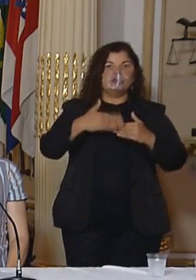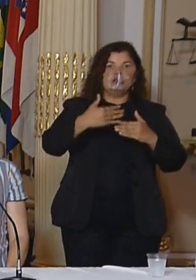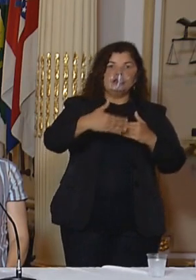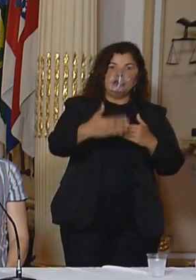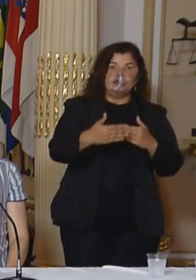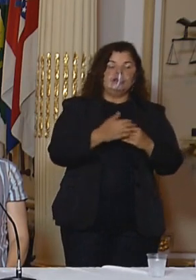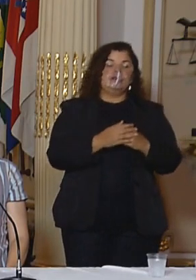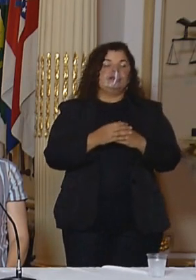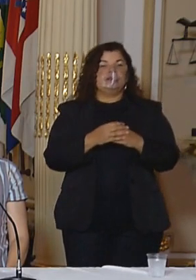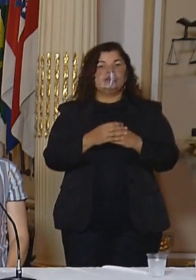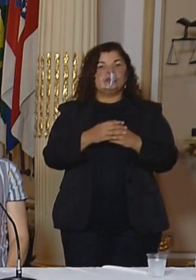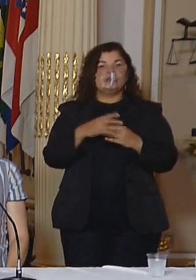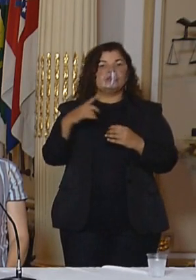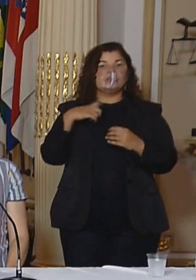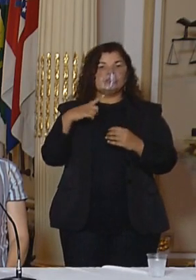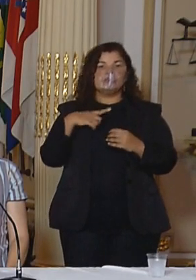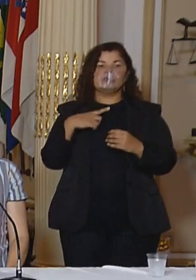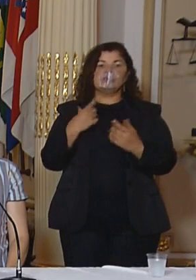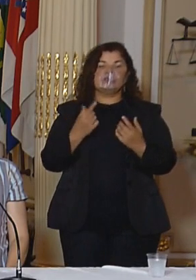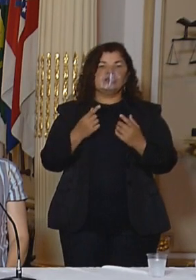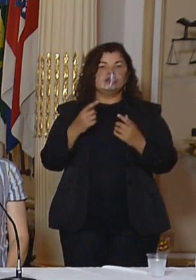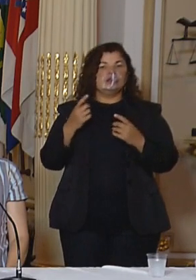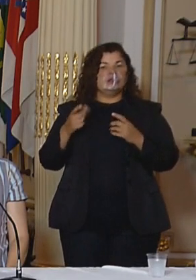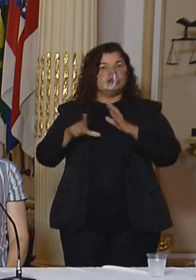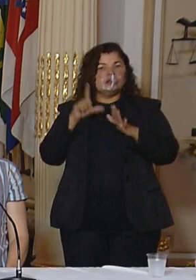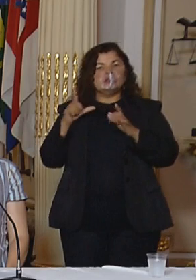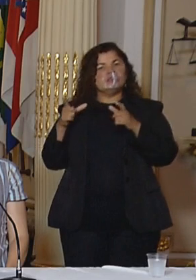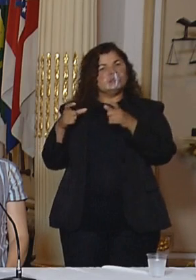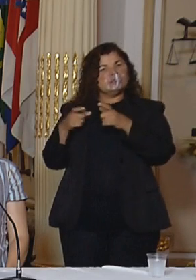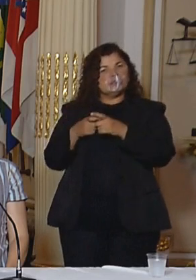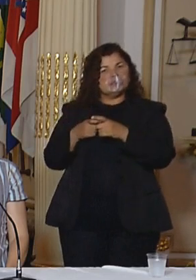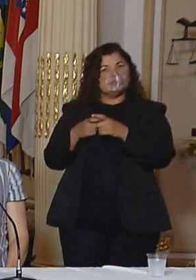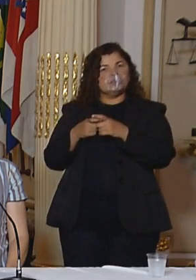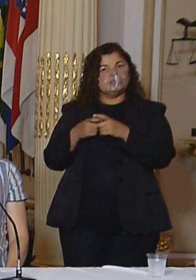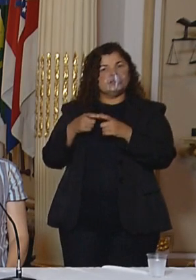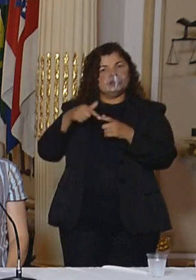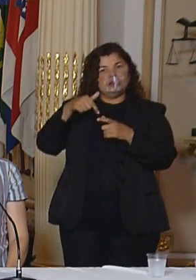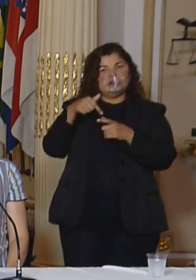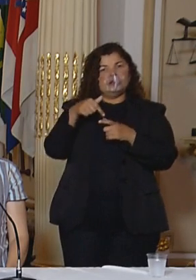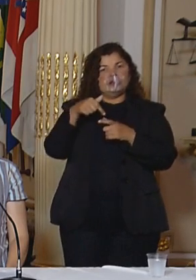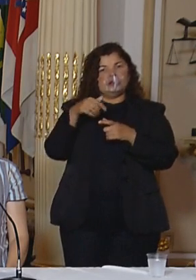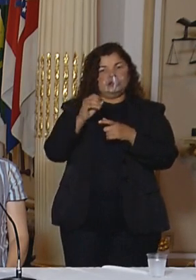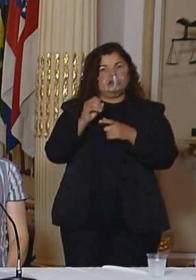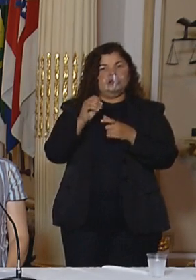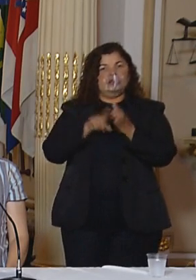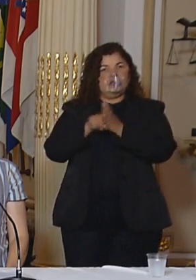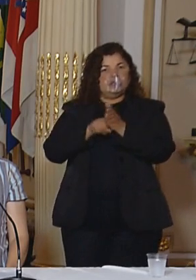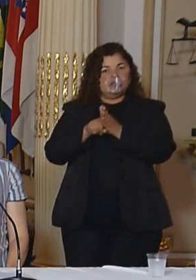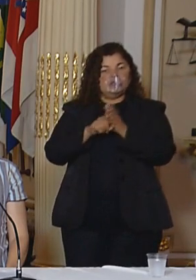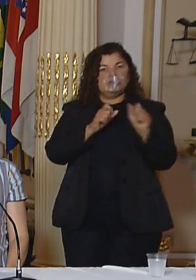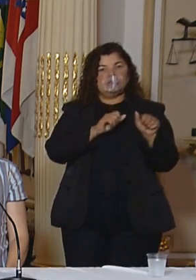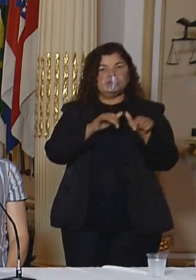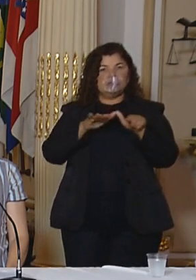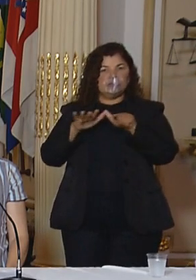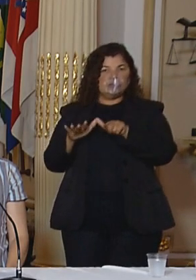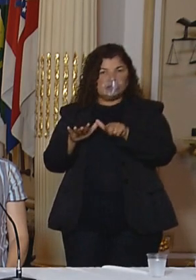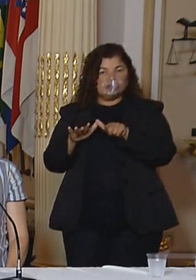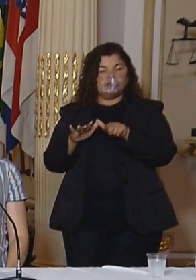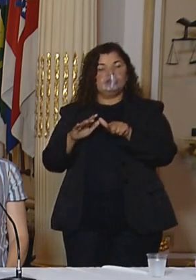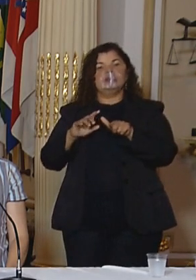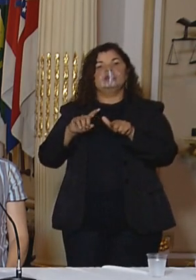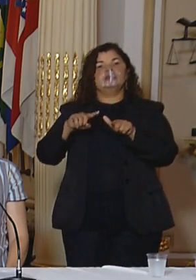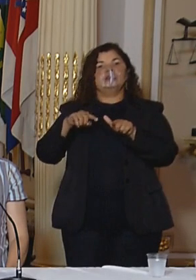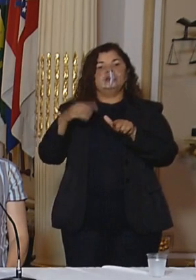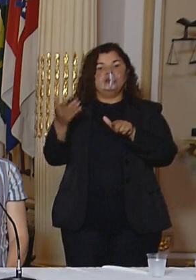desse período, nós saímos de uma capacidade de resolução de 70 exames por semana, quando começamos,